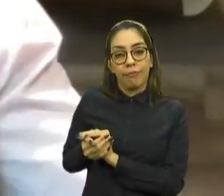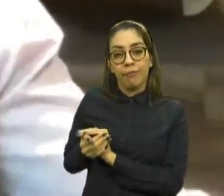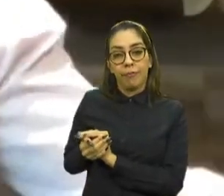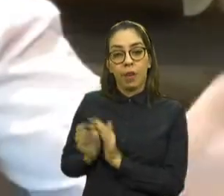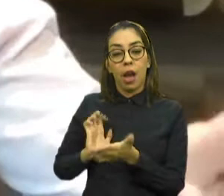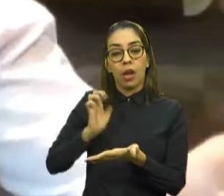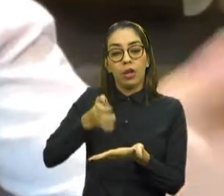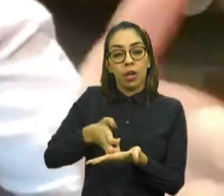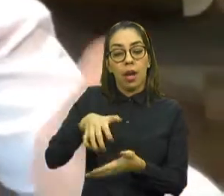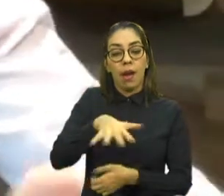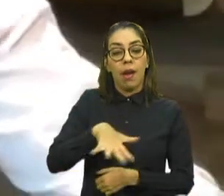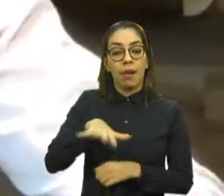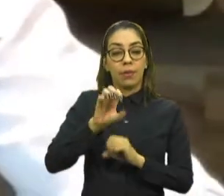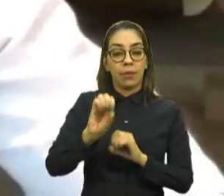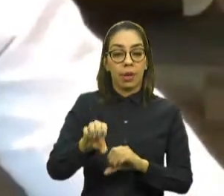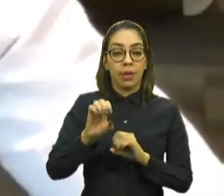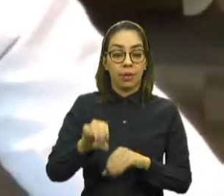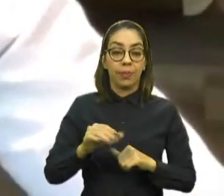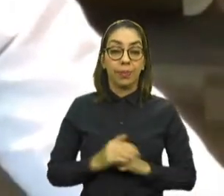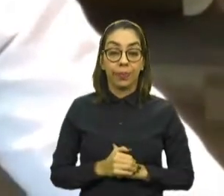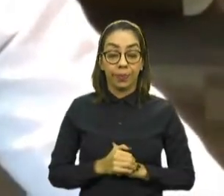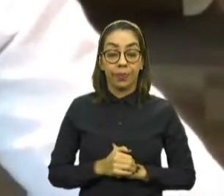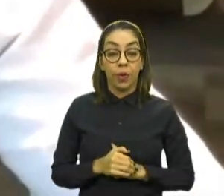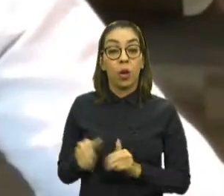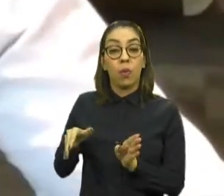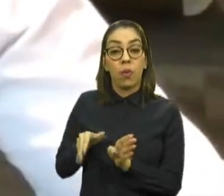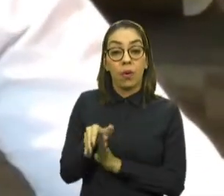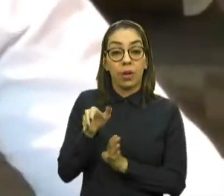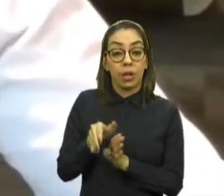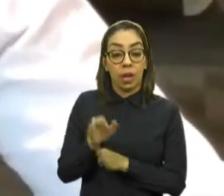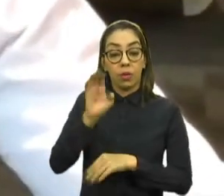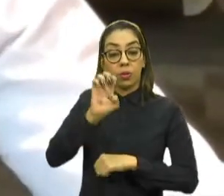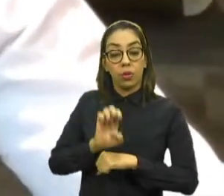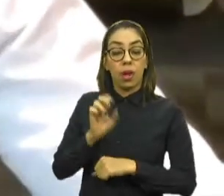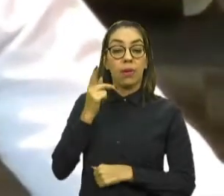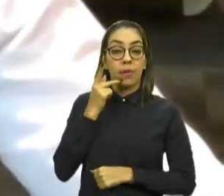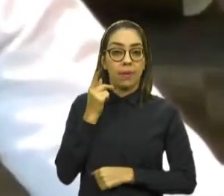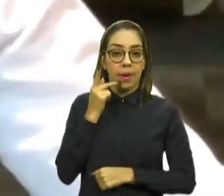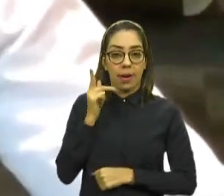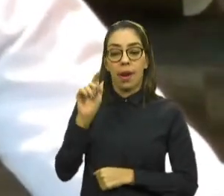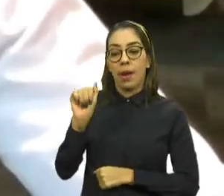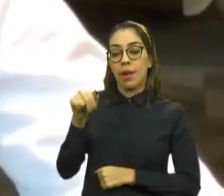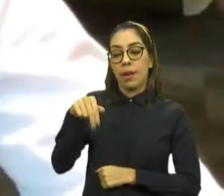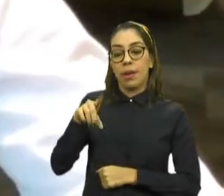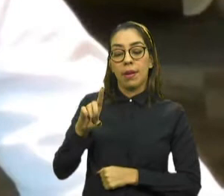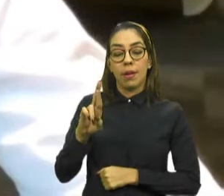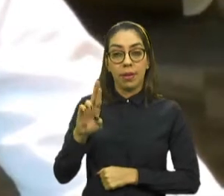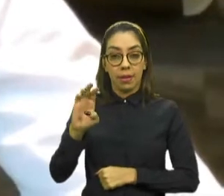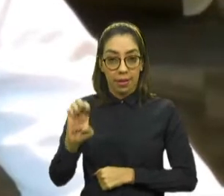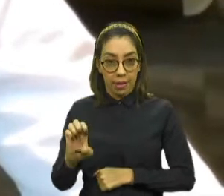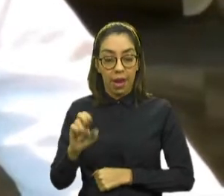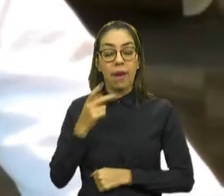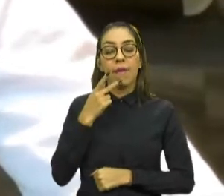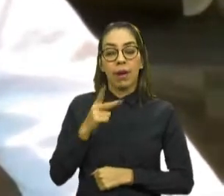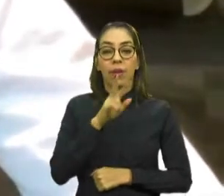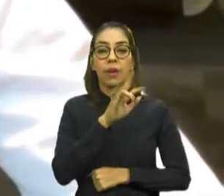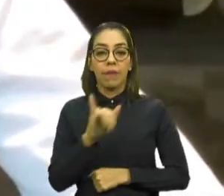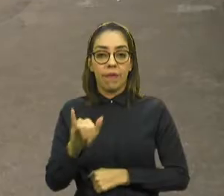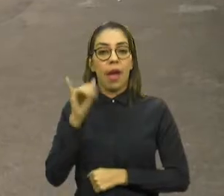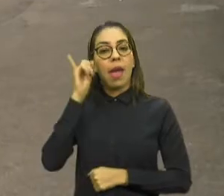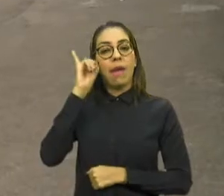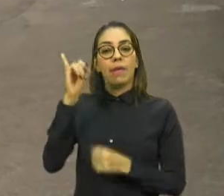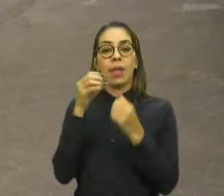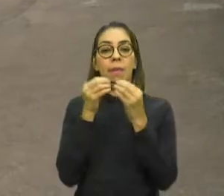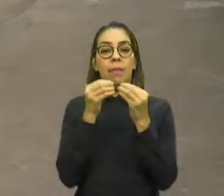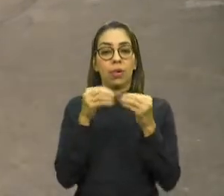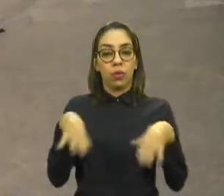e financeiro da Associação dos Municípios do Ceará, André Carvalho, acredita que a medida vai evitar prejuízo para os municípios,